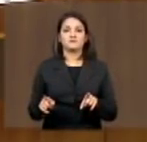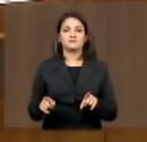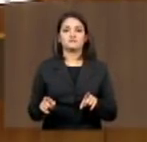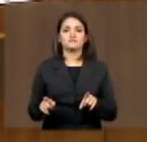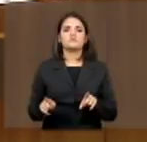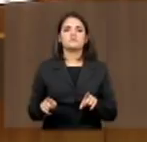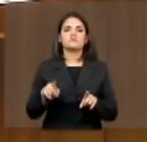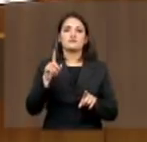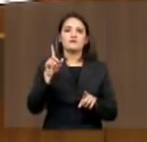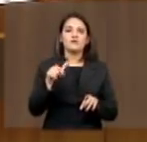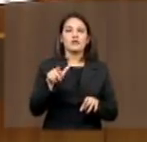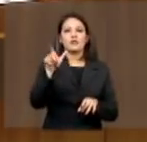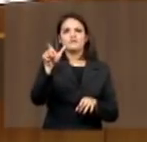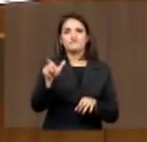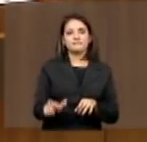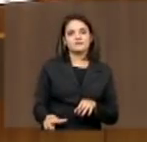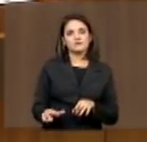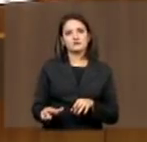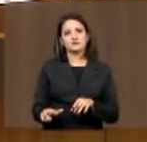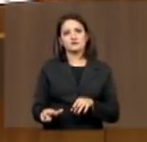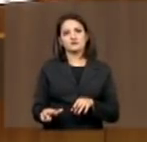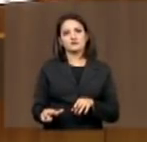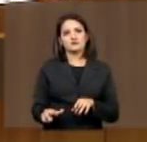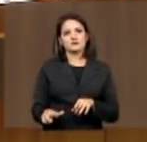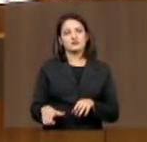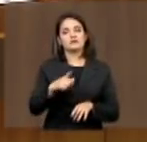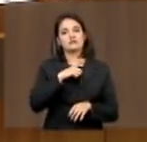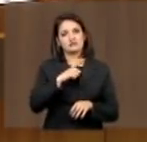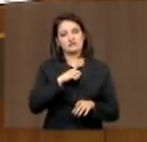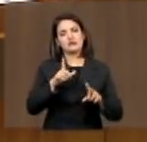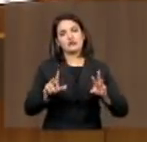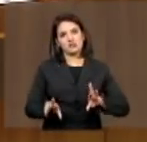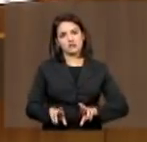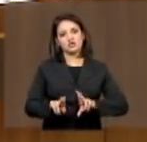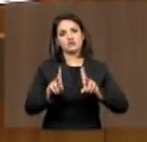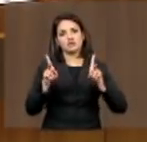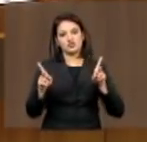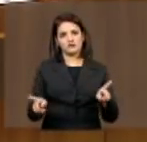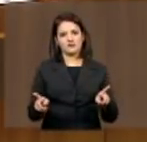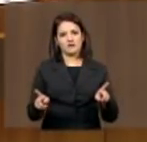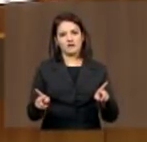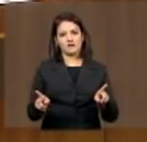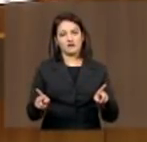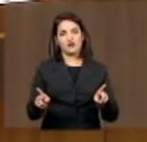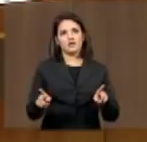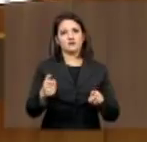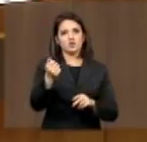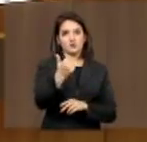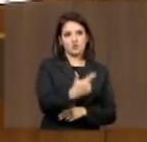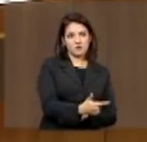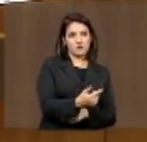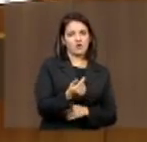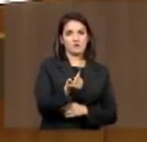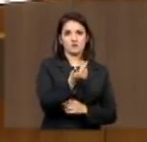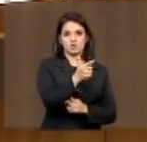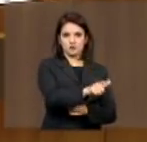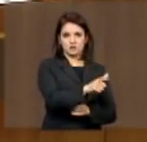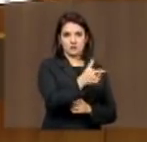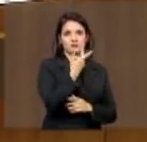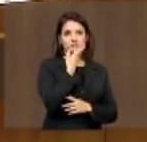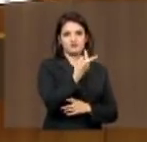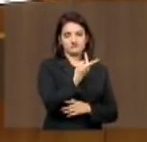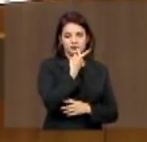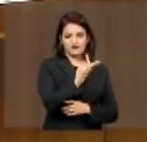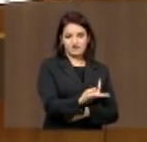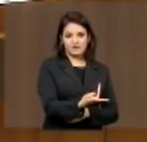uma posição que implica não delta diferenciado em relação à posição dos demais corréus o que